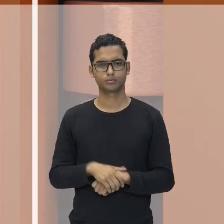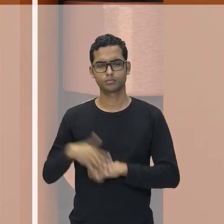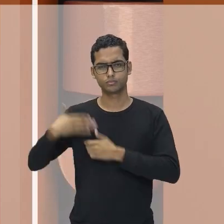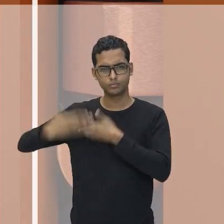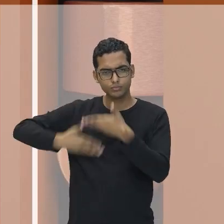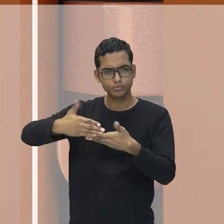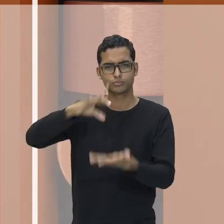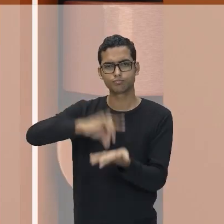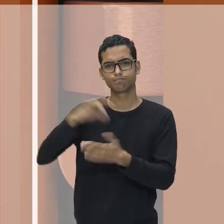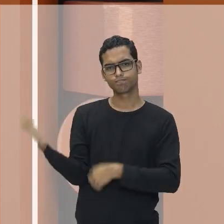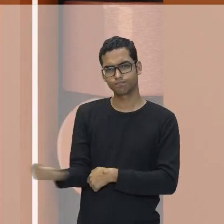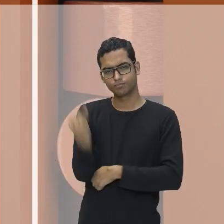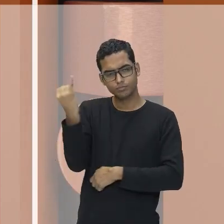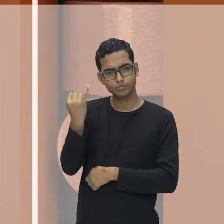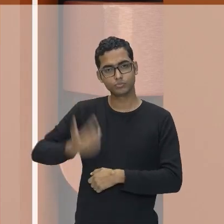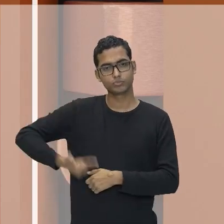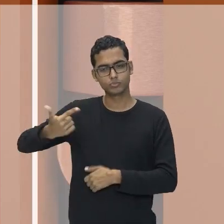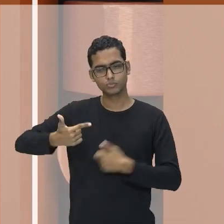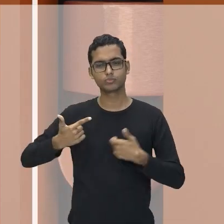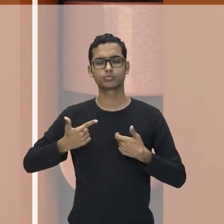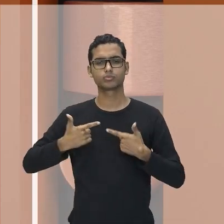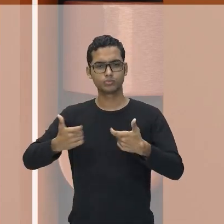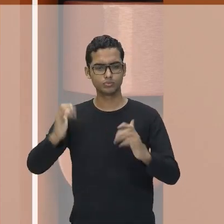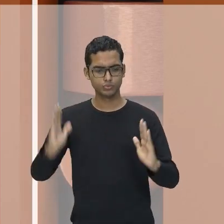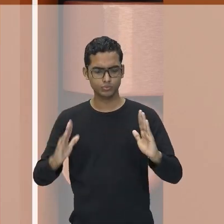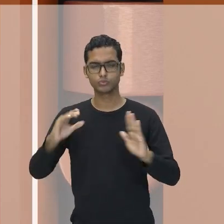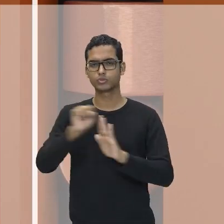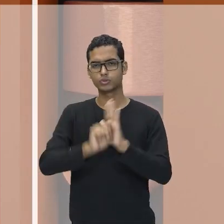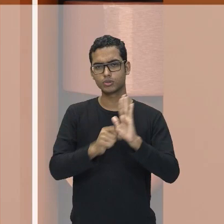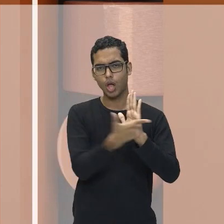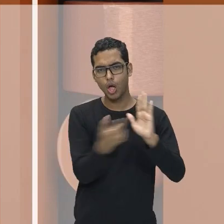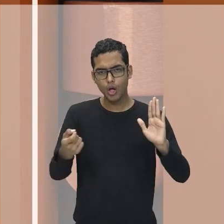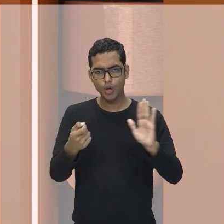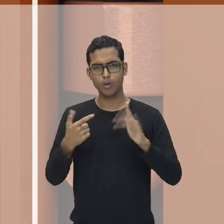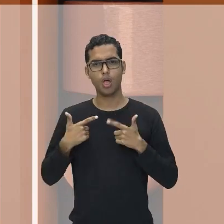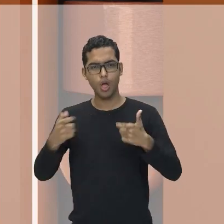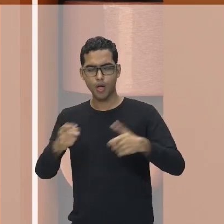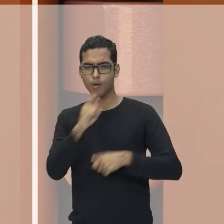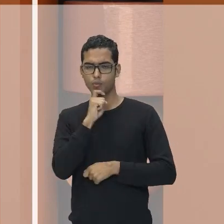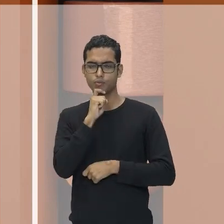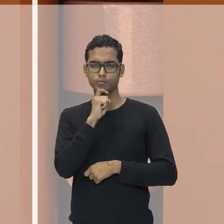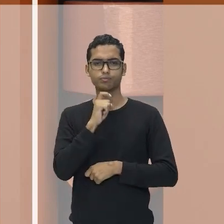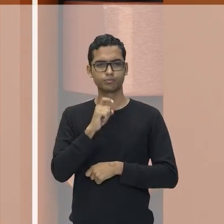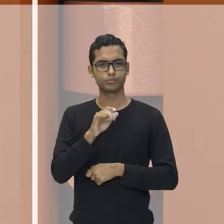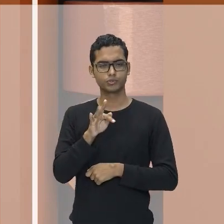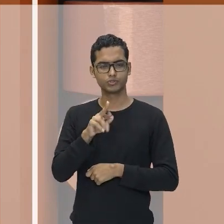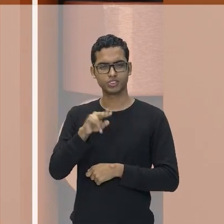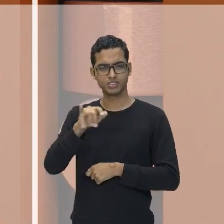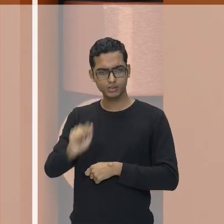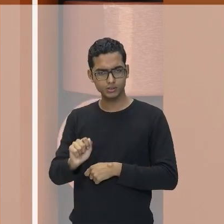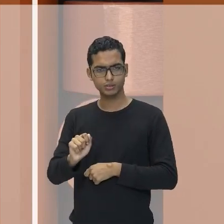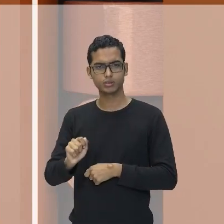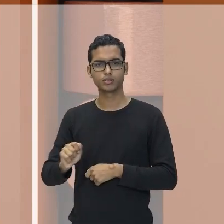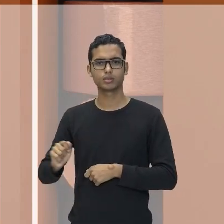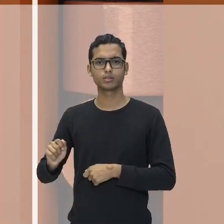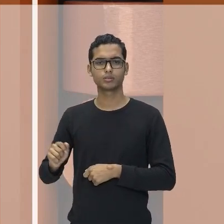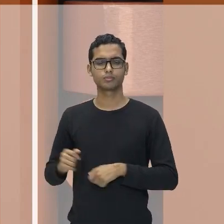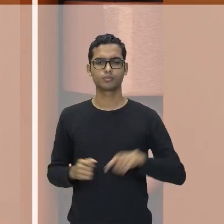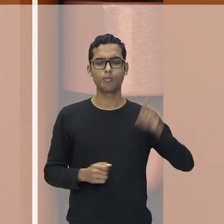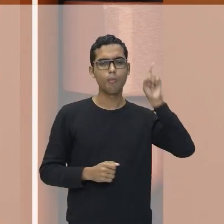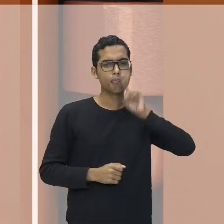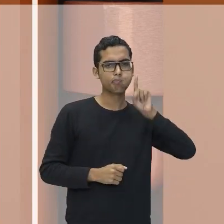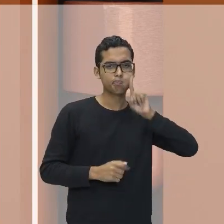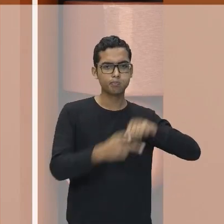muito importante na segunda metade do século XX, que é justamente a Guerra Fria, a guerra entre Estados Unidos,